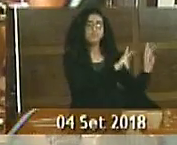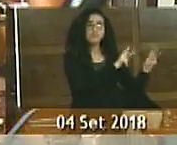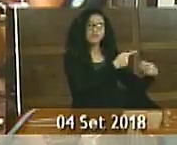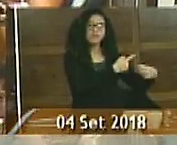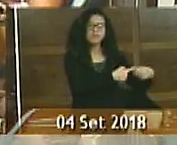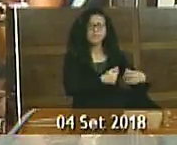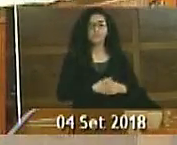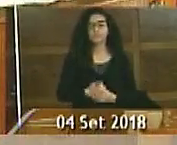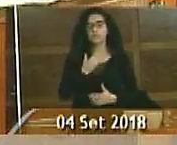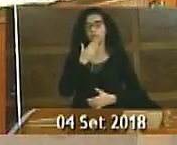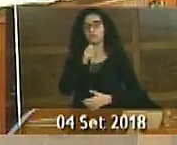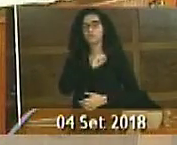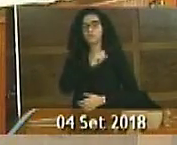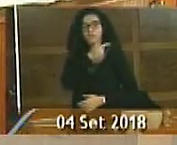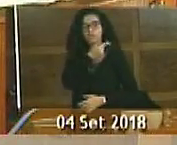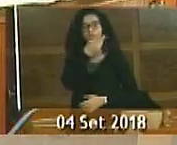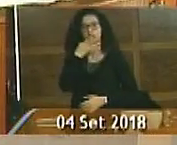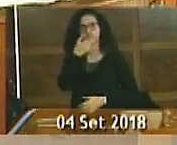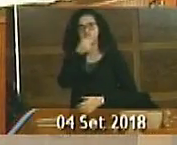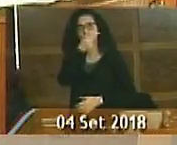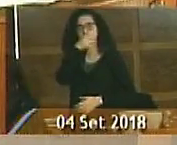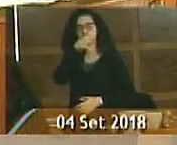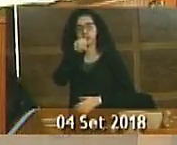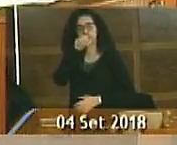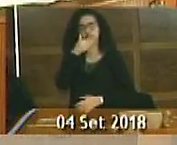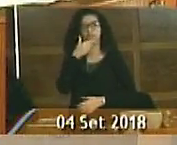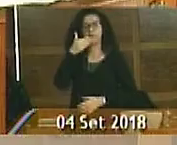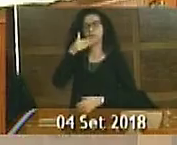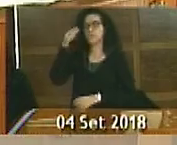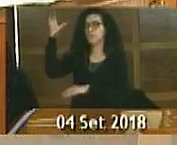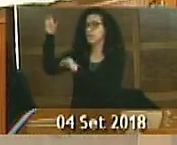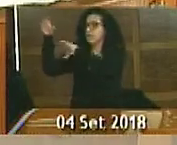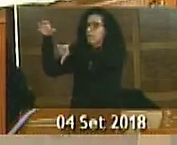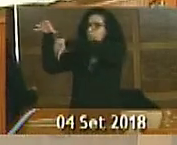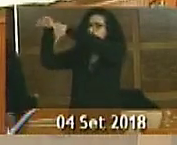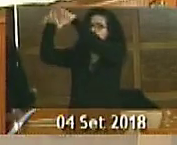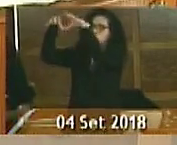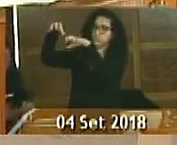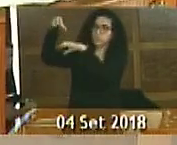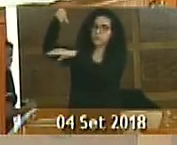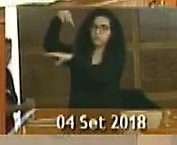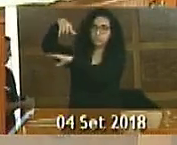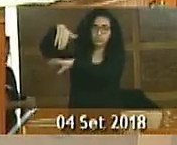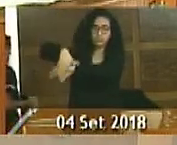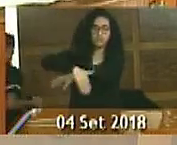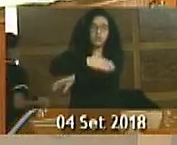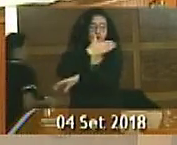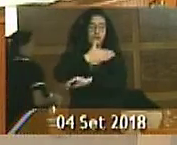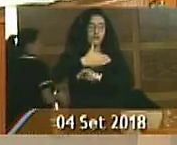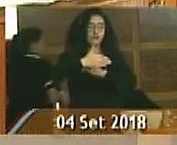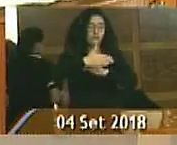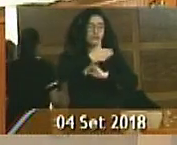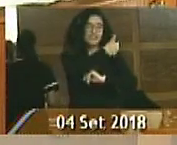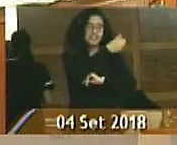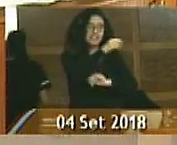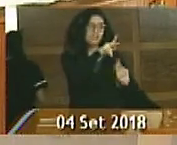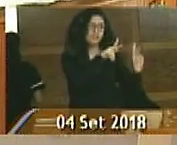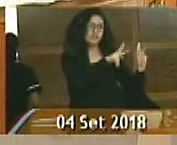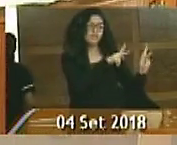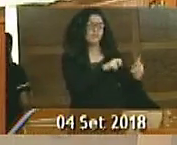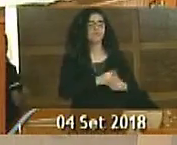Mambucaba. Indicação 2479, colocação de braços luminárias nos postos da Rua Amadeu Dutra, antiga Rua 10, Parque